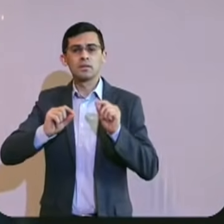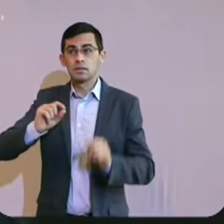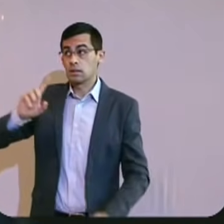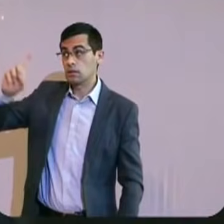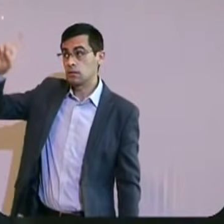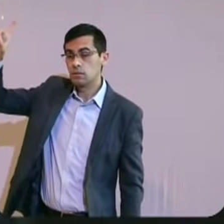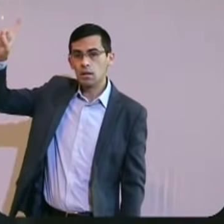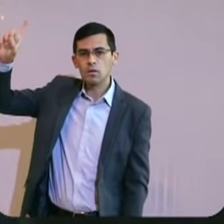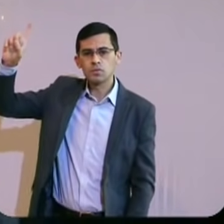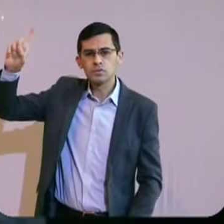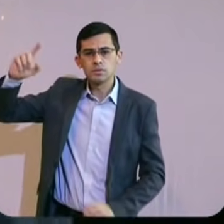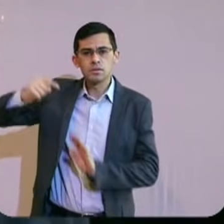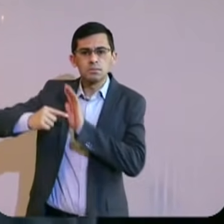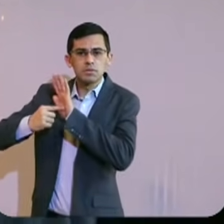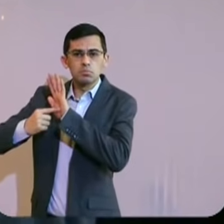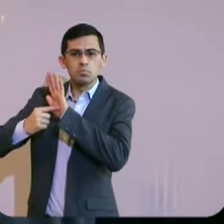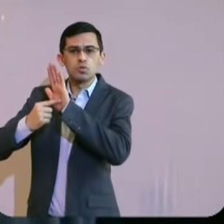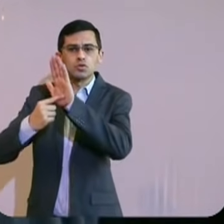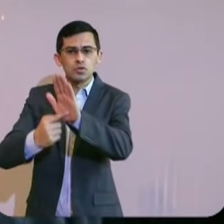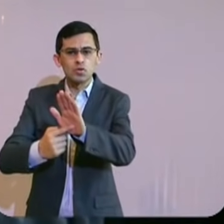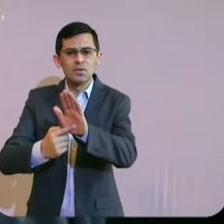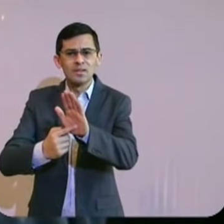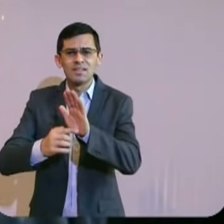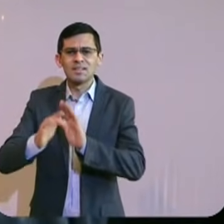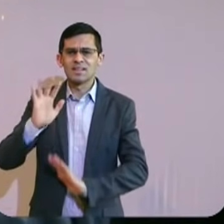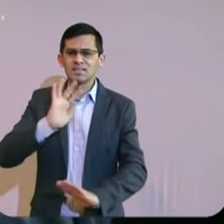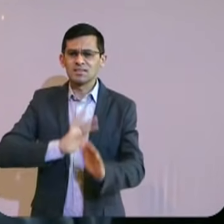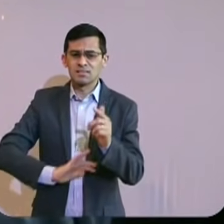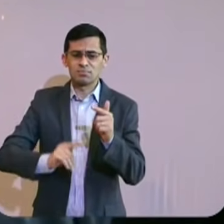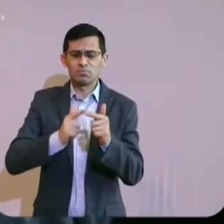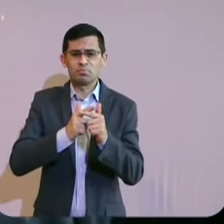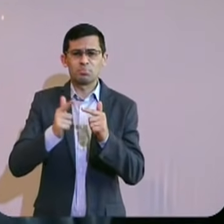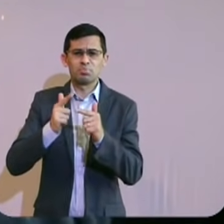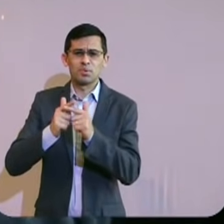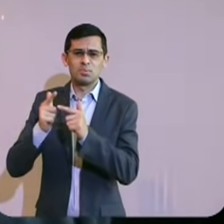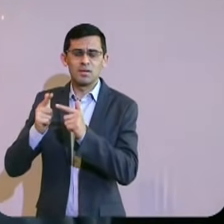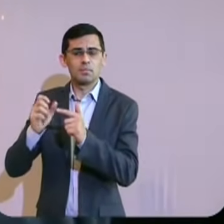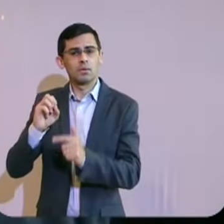Senhor identificou que é um abscesso?